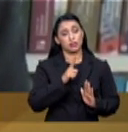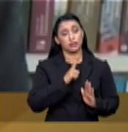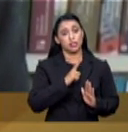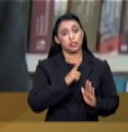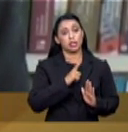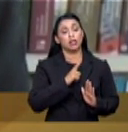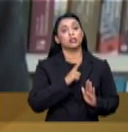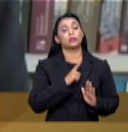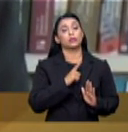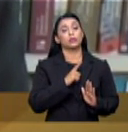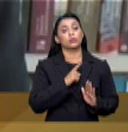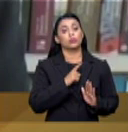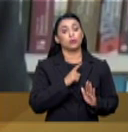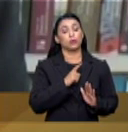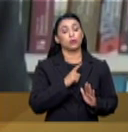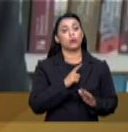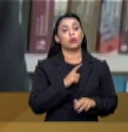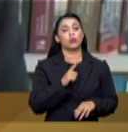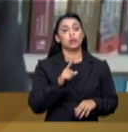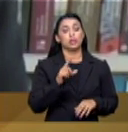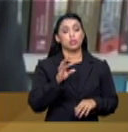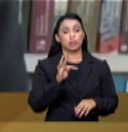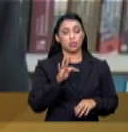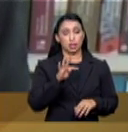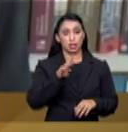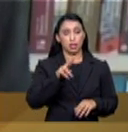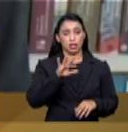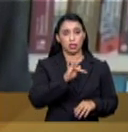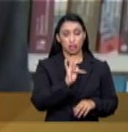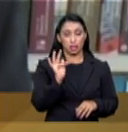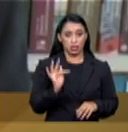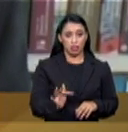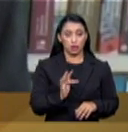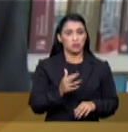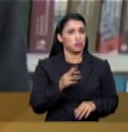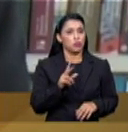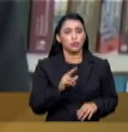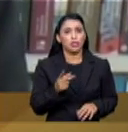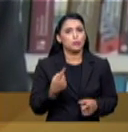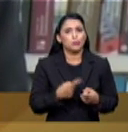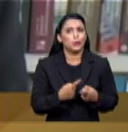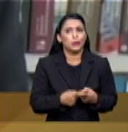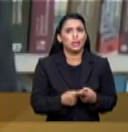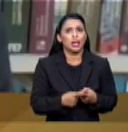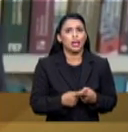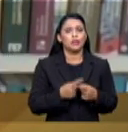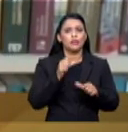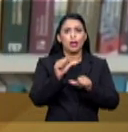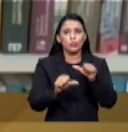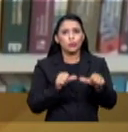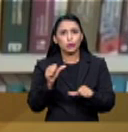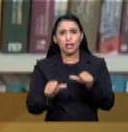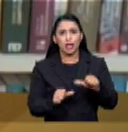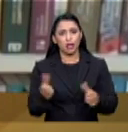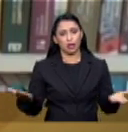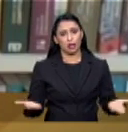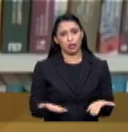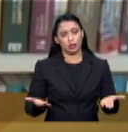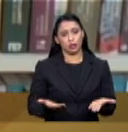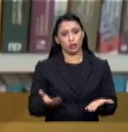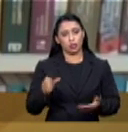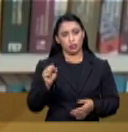Recursos, não há mudança nas circunstâncias jurídicas que oriente a mudança de entendimento